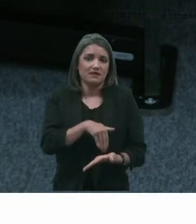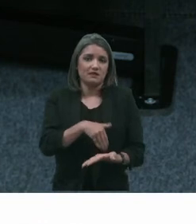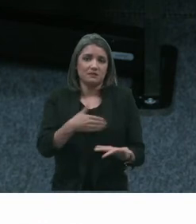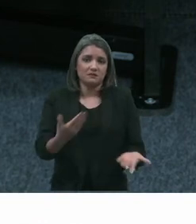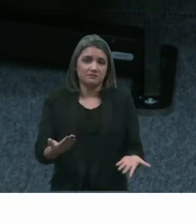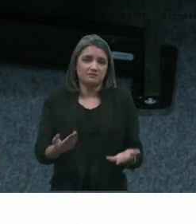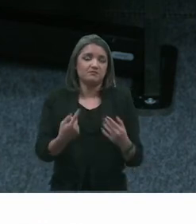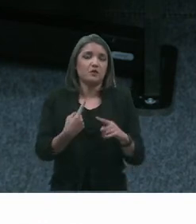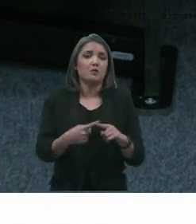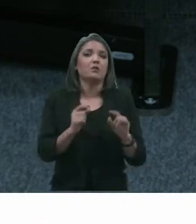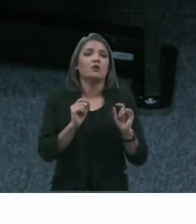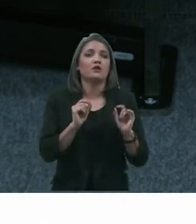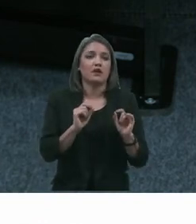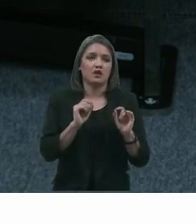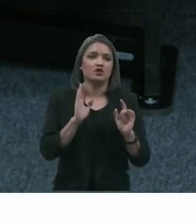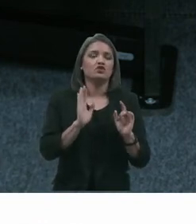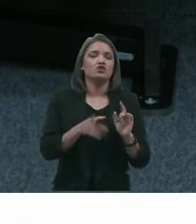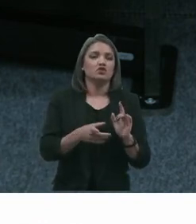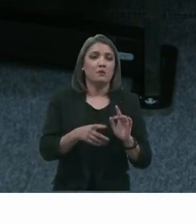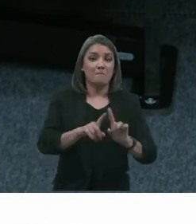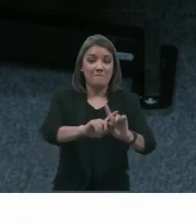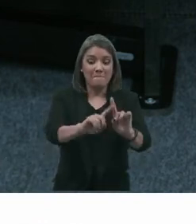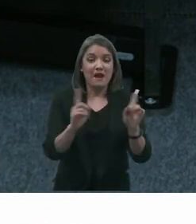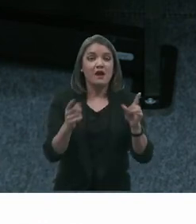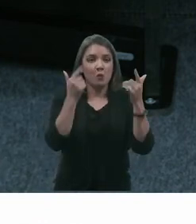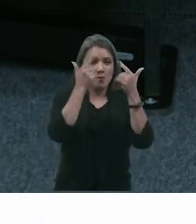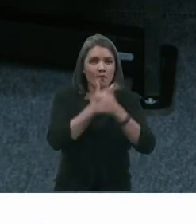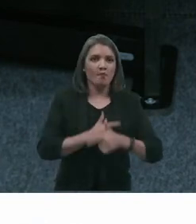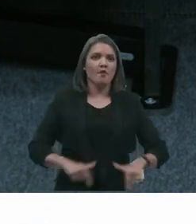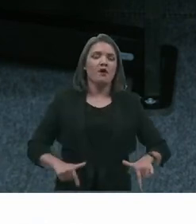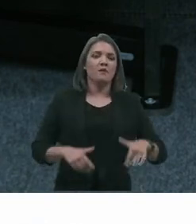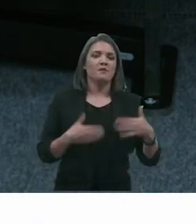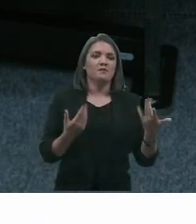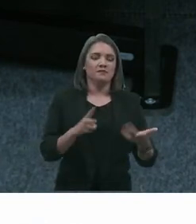fato dele ter sido absolvido, ele seria penado